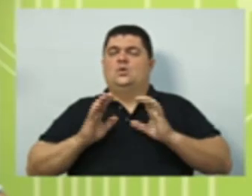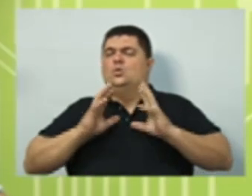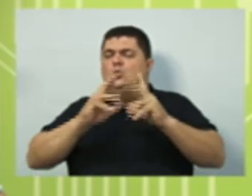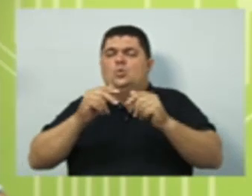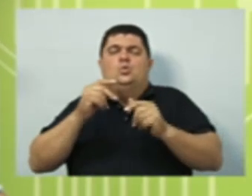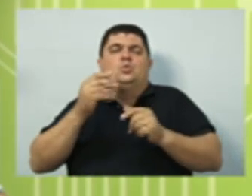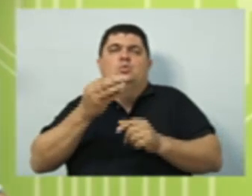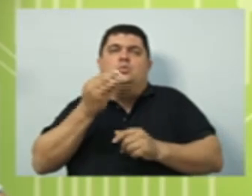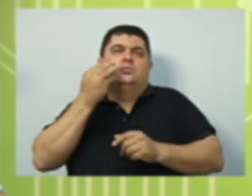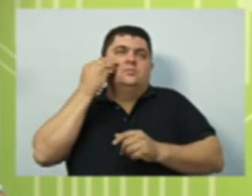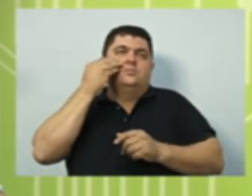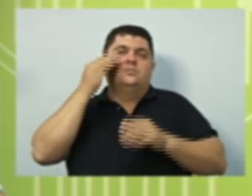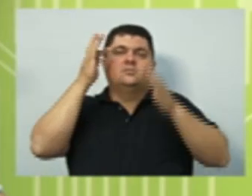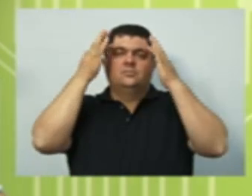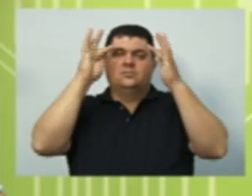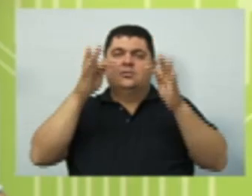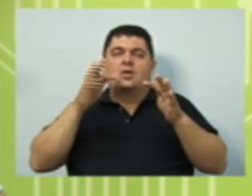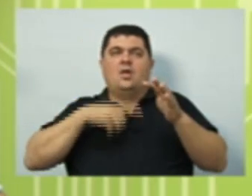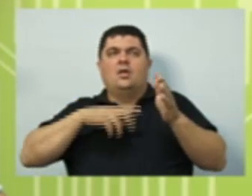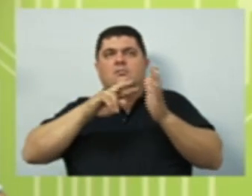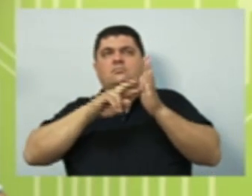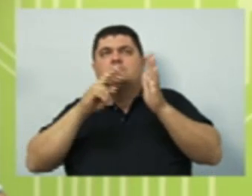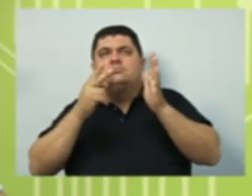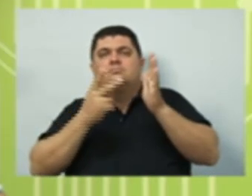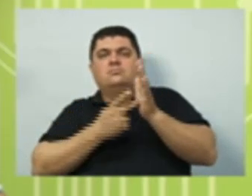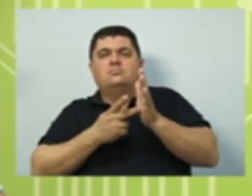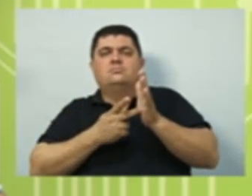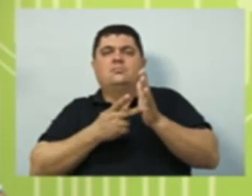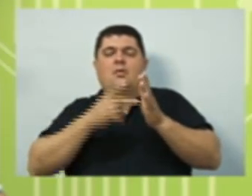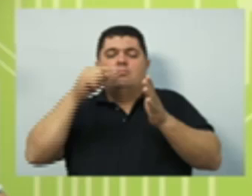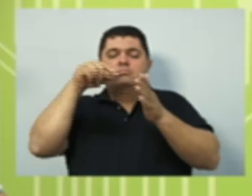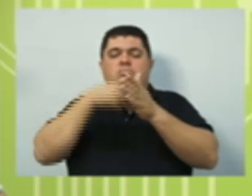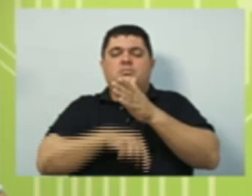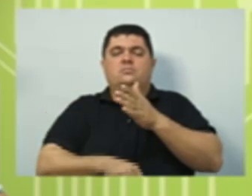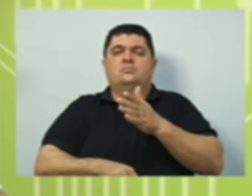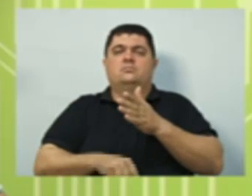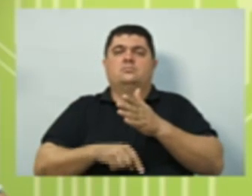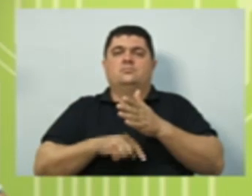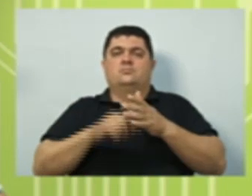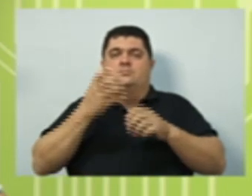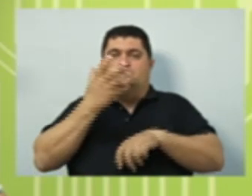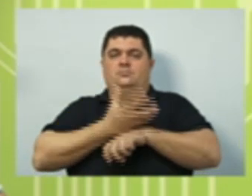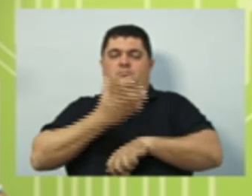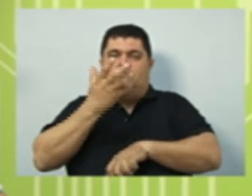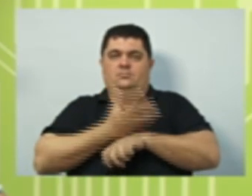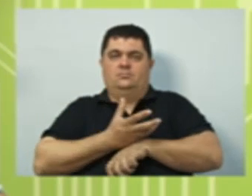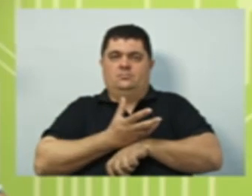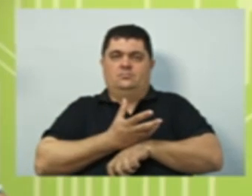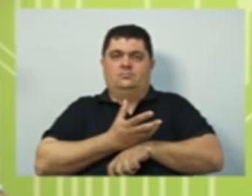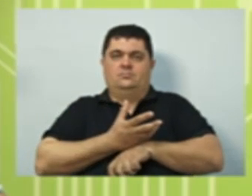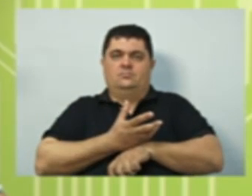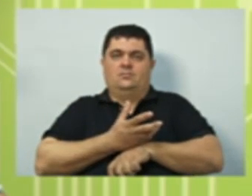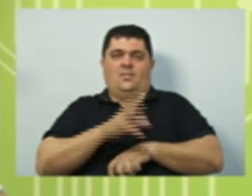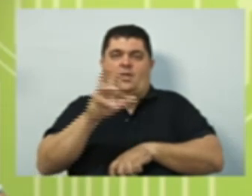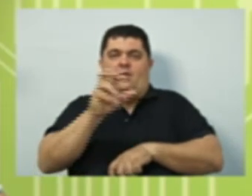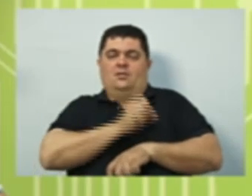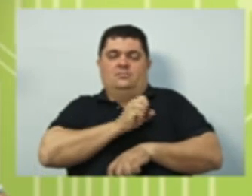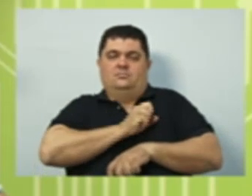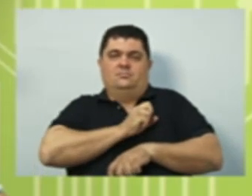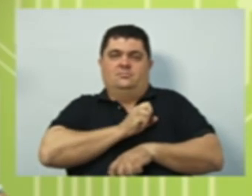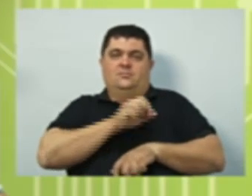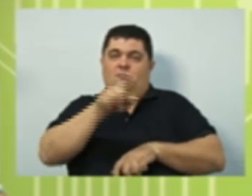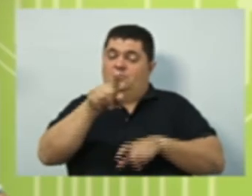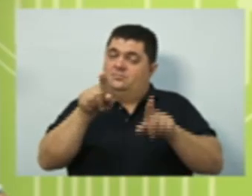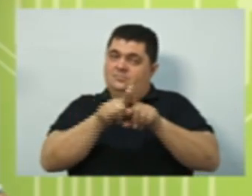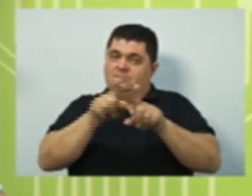existem. Filosofar é buscar o sentido, buscar o fundamento. E a disciplina, estamos apaixonados por ela, e você também